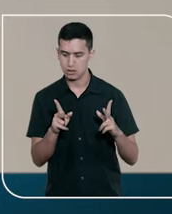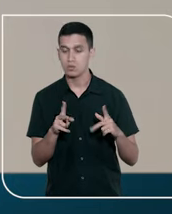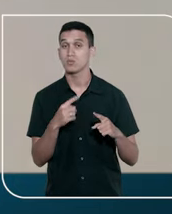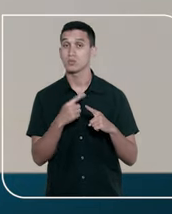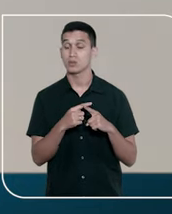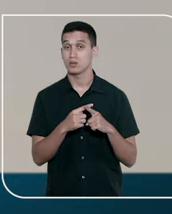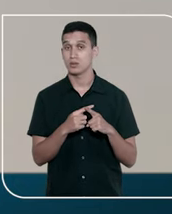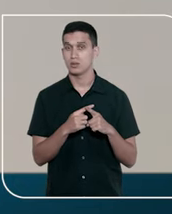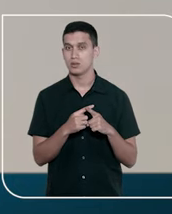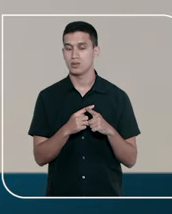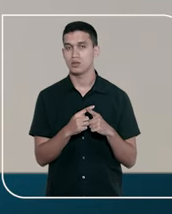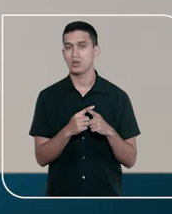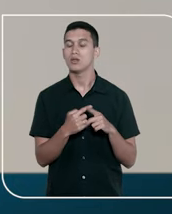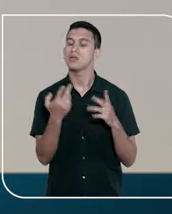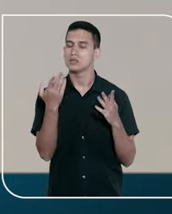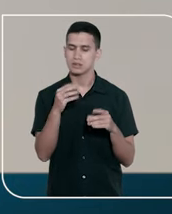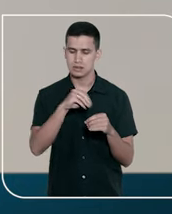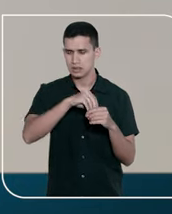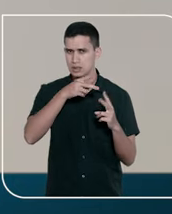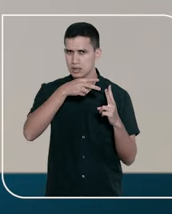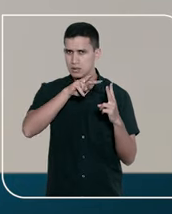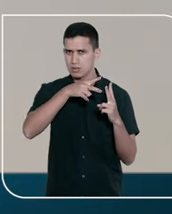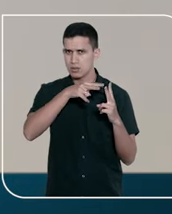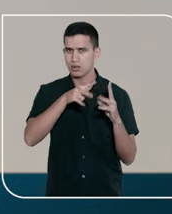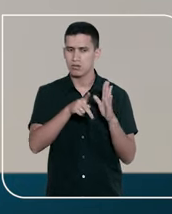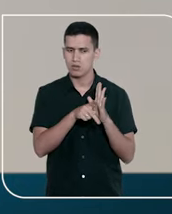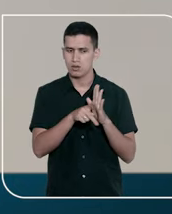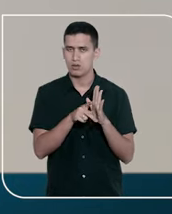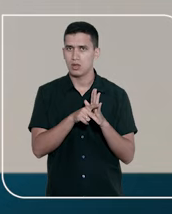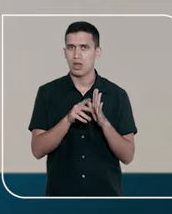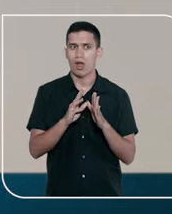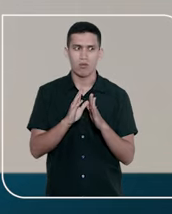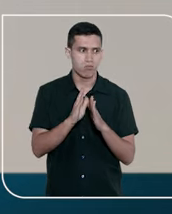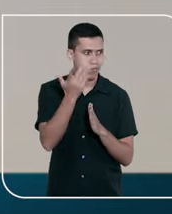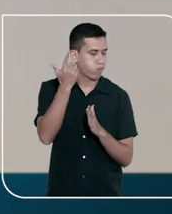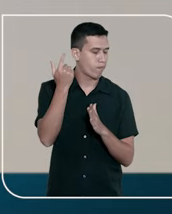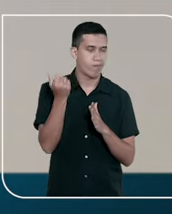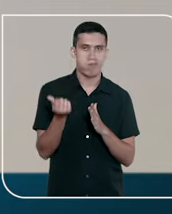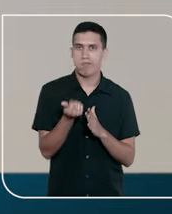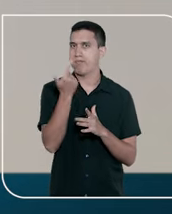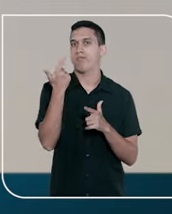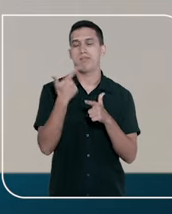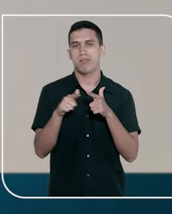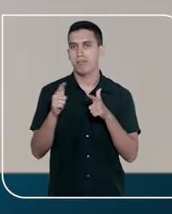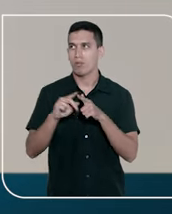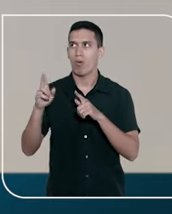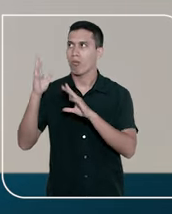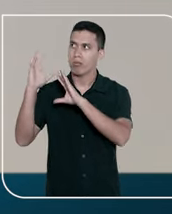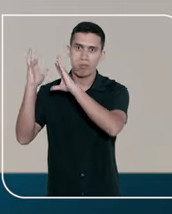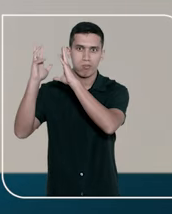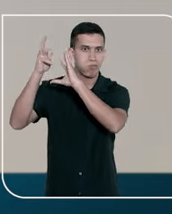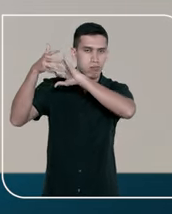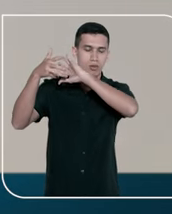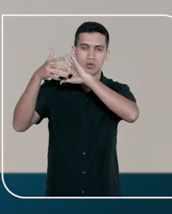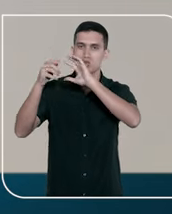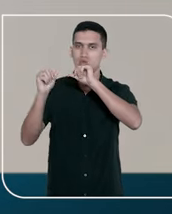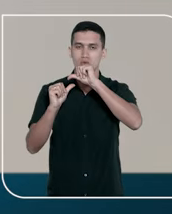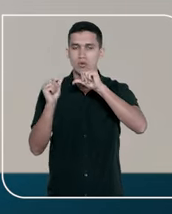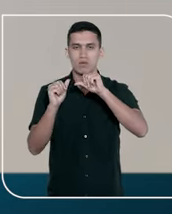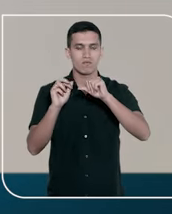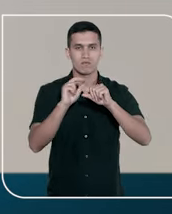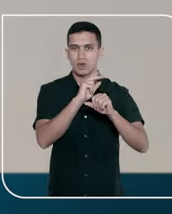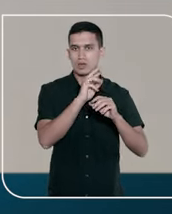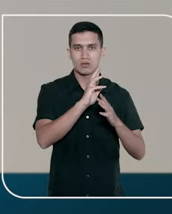porque nessa hipótese de força maior ou de caso fortuito, uma condição de clima ou fato de terceiro, você rompe o